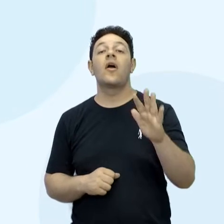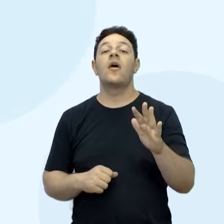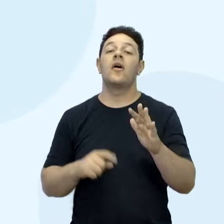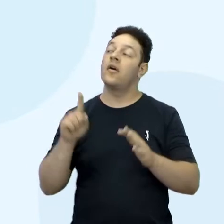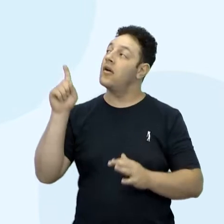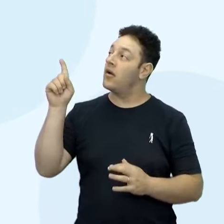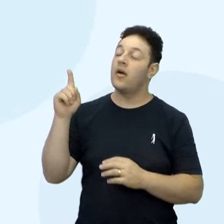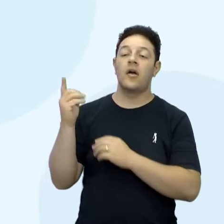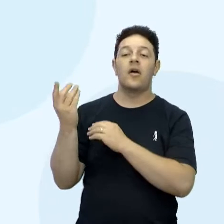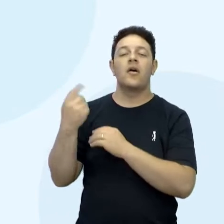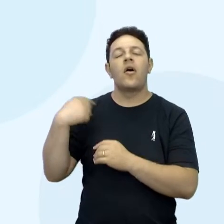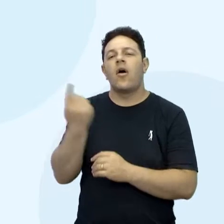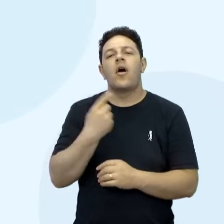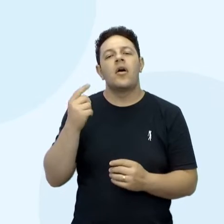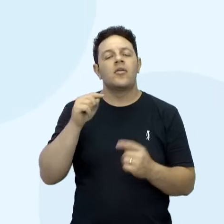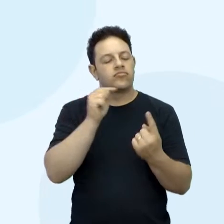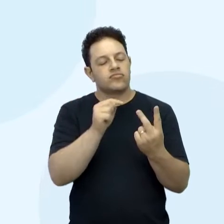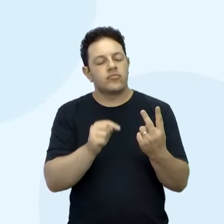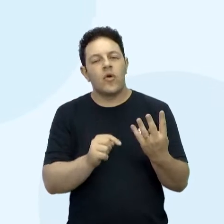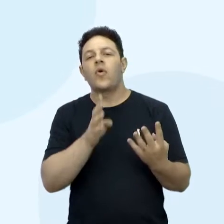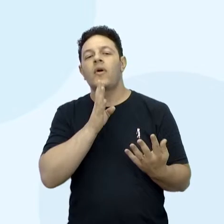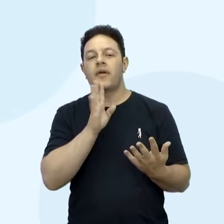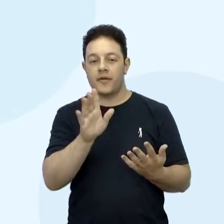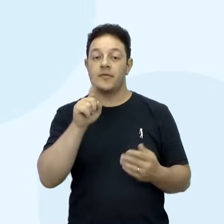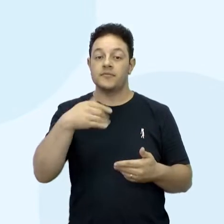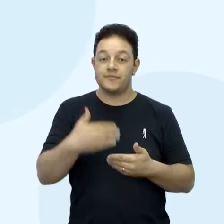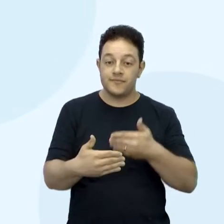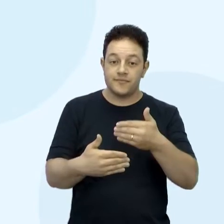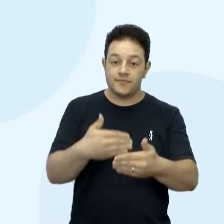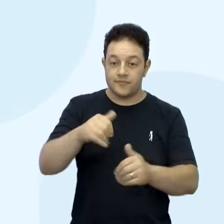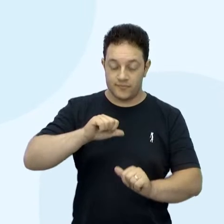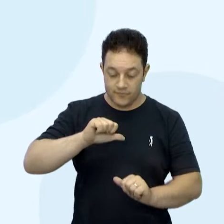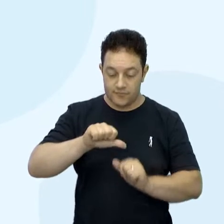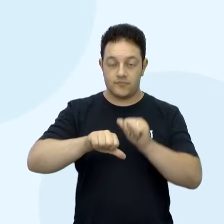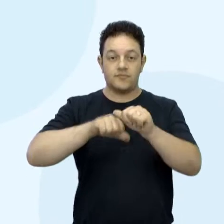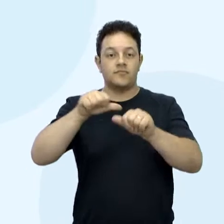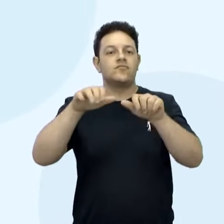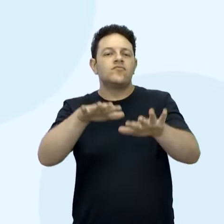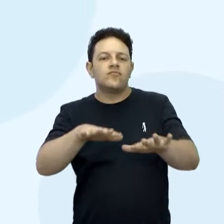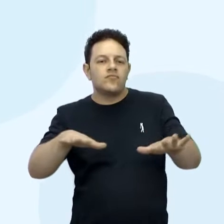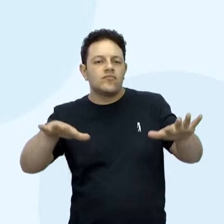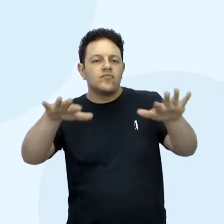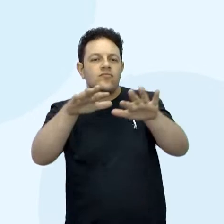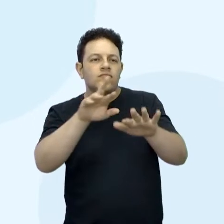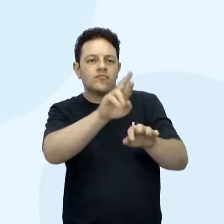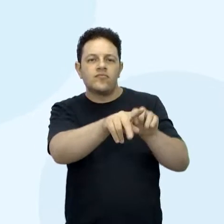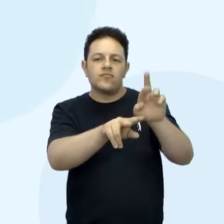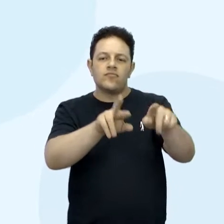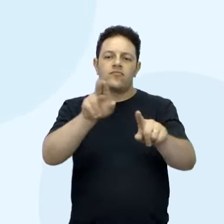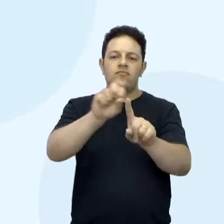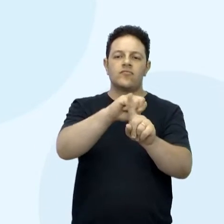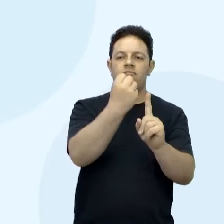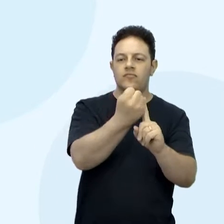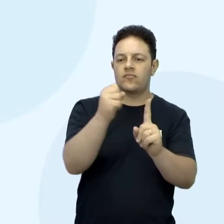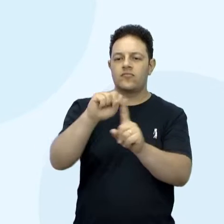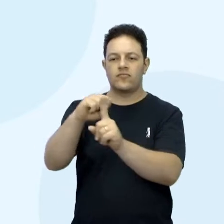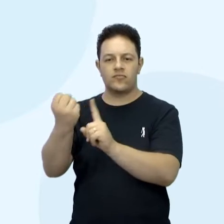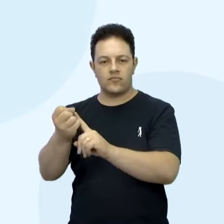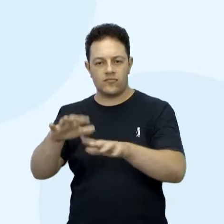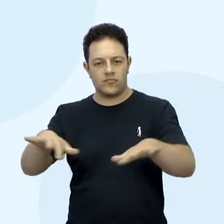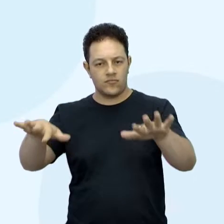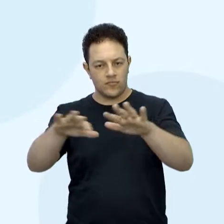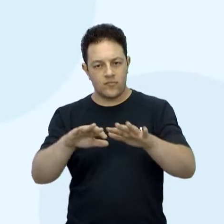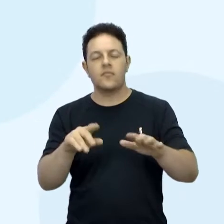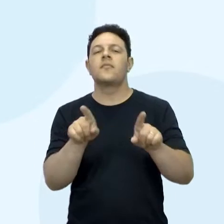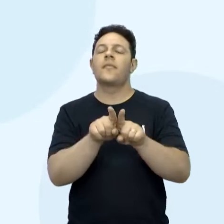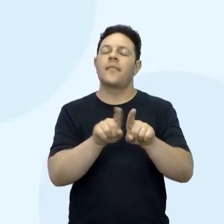objetos de conhecimento? Os processos de transformação da paisagem em diferentes sociedades, as